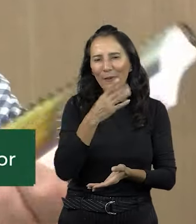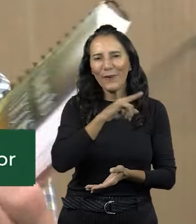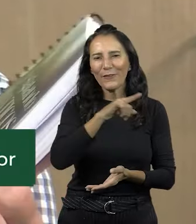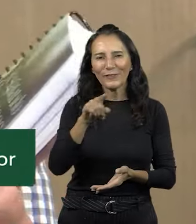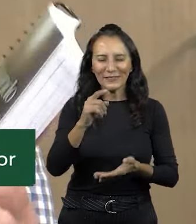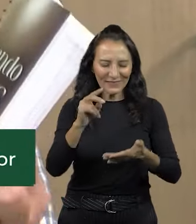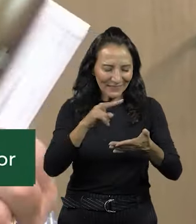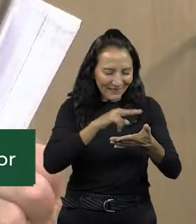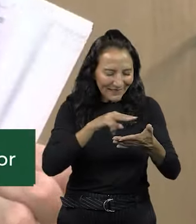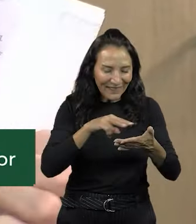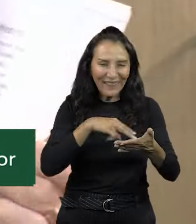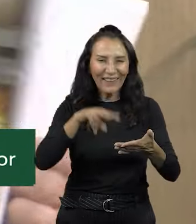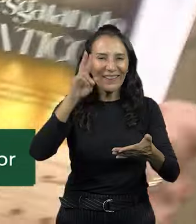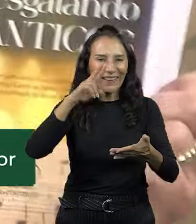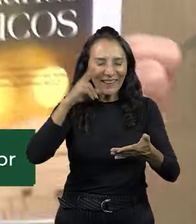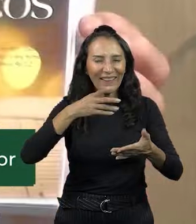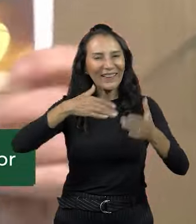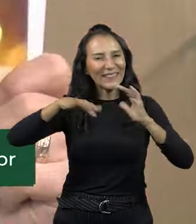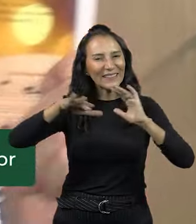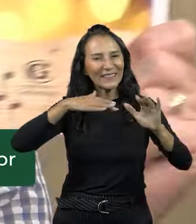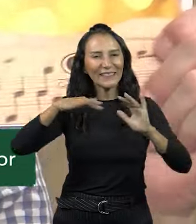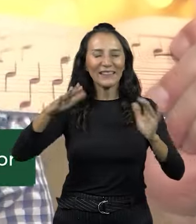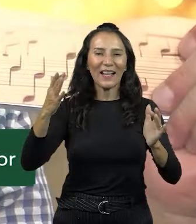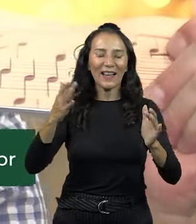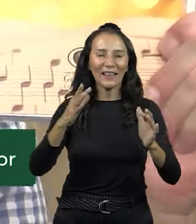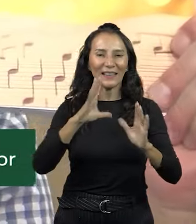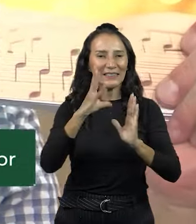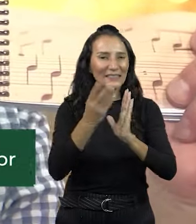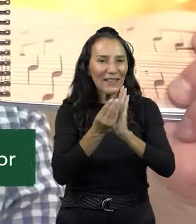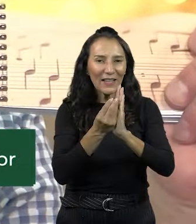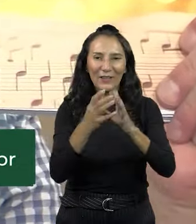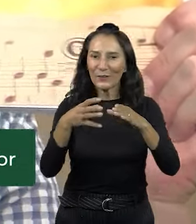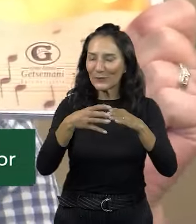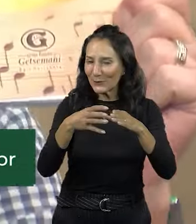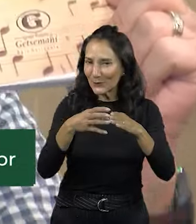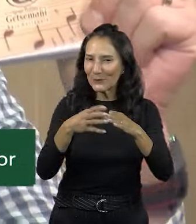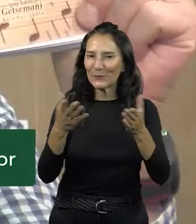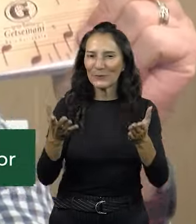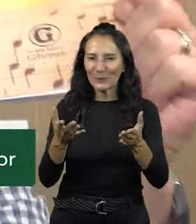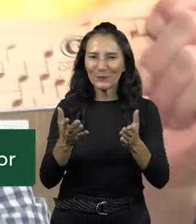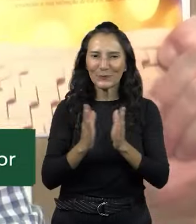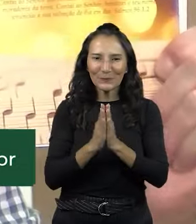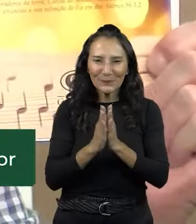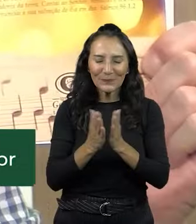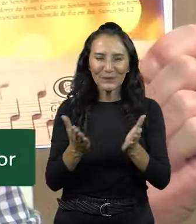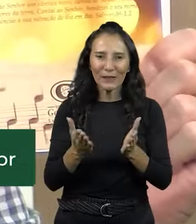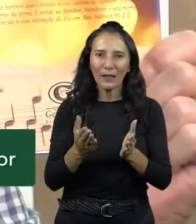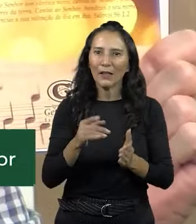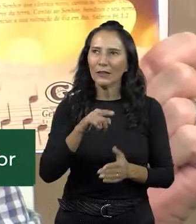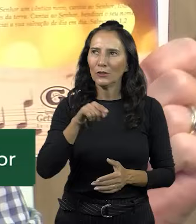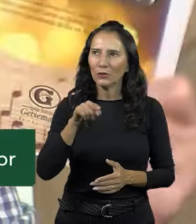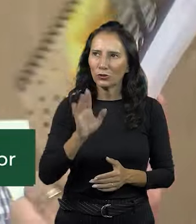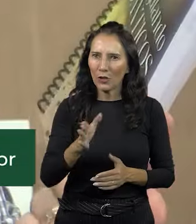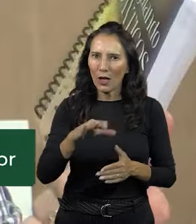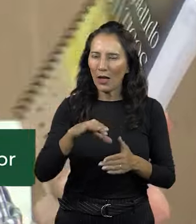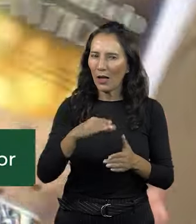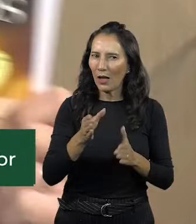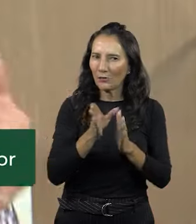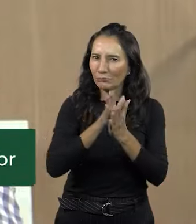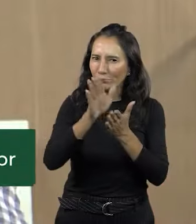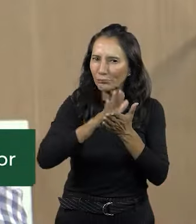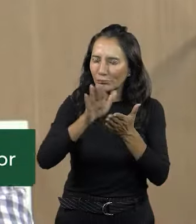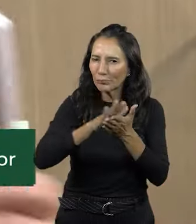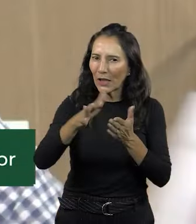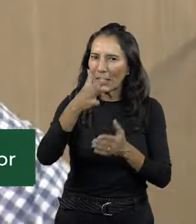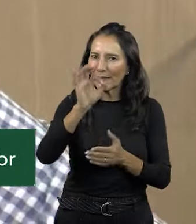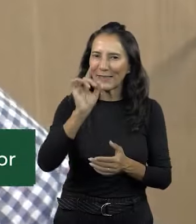depressa fizemos uma tiragem me parece 10.000 livretos somente não sei se faremos novas tiragens